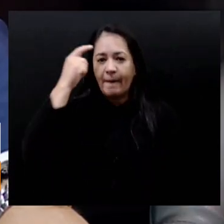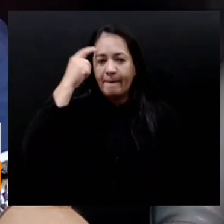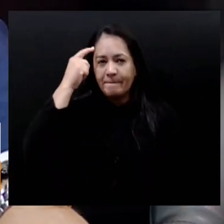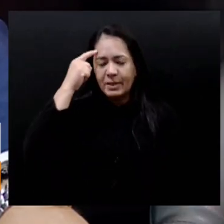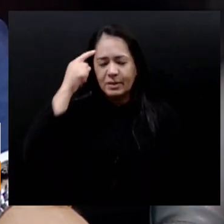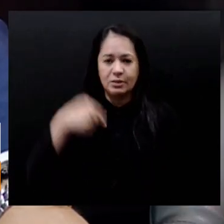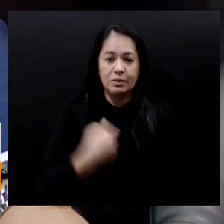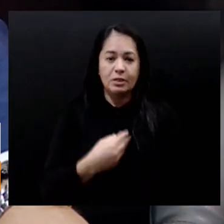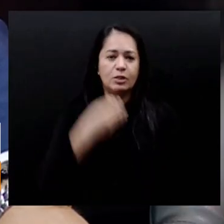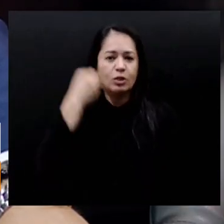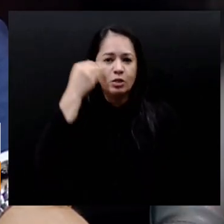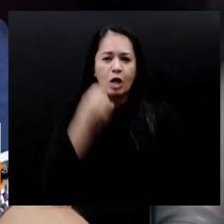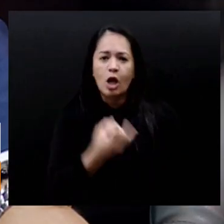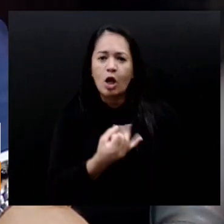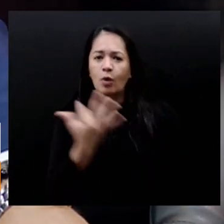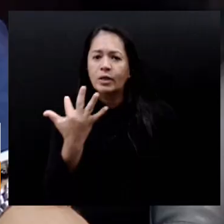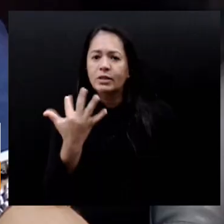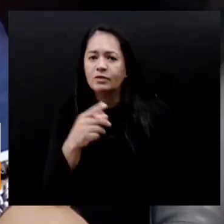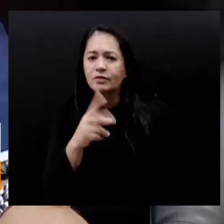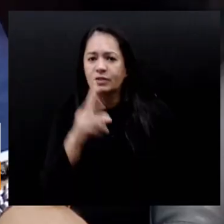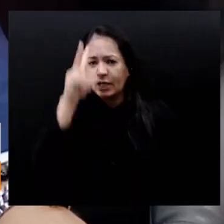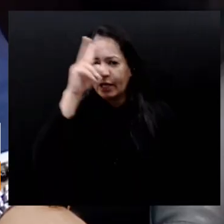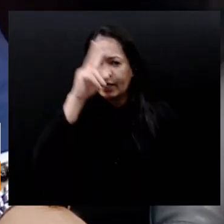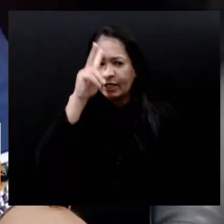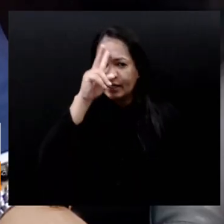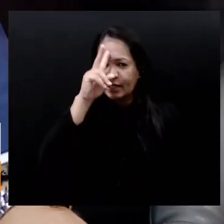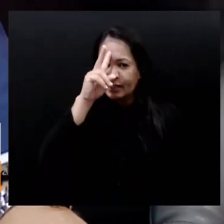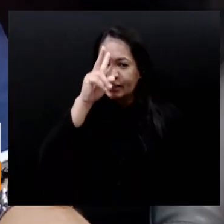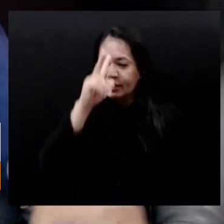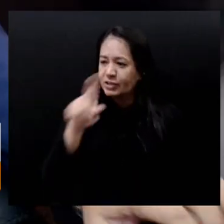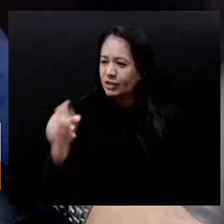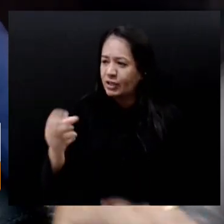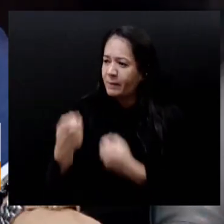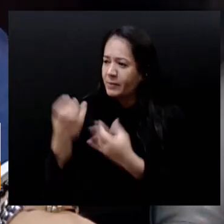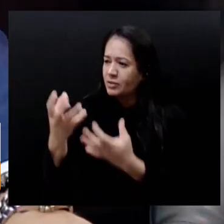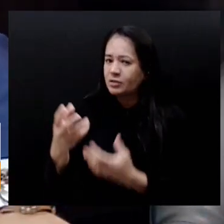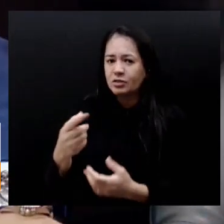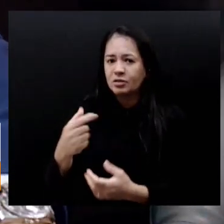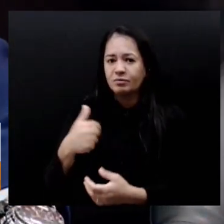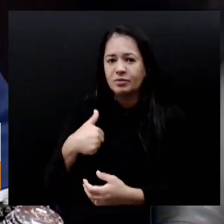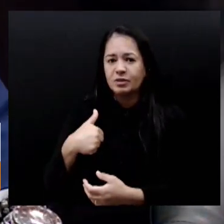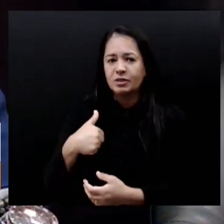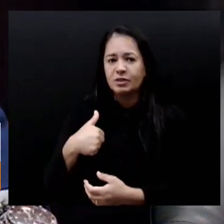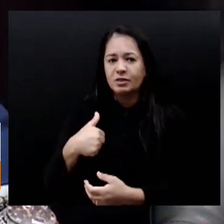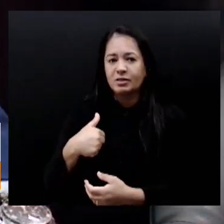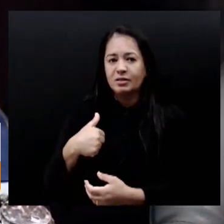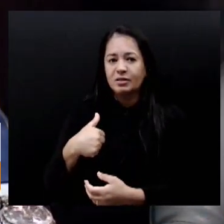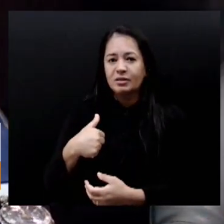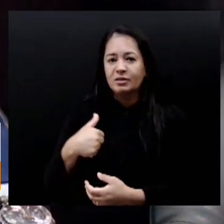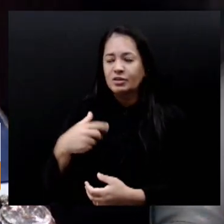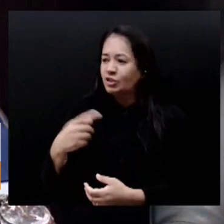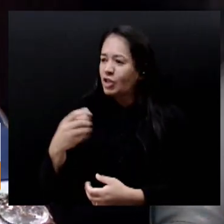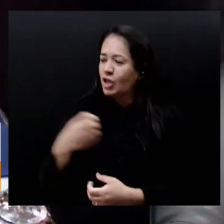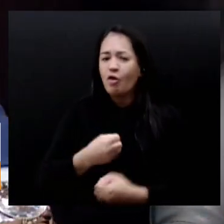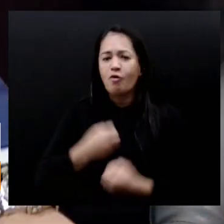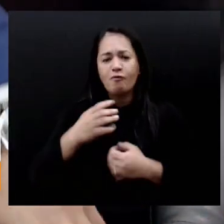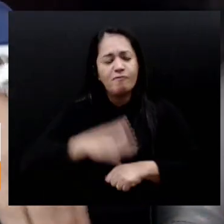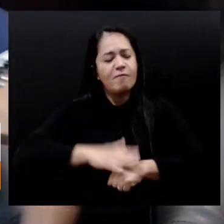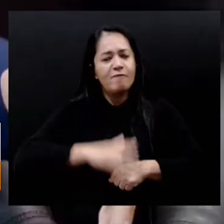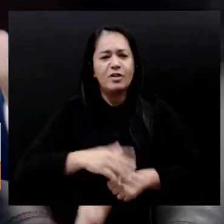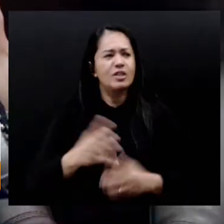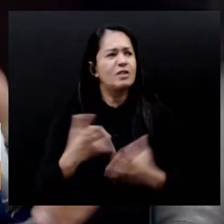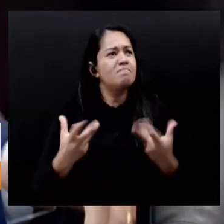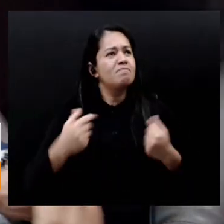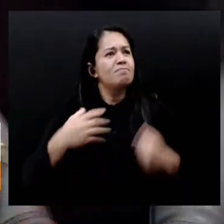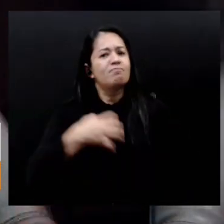vezes você vê uma história de alguém contando, aí eu fiquei com uma raiva, eu fiz tal coisa, olha como foi maravilhoso. Acho que nunca tem uma história desse jeito, né? Porque é cheio de raiva